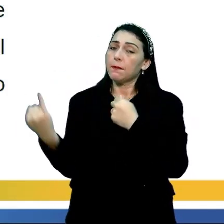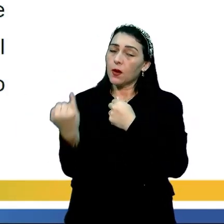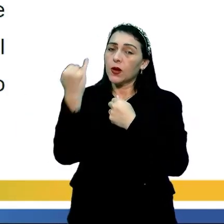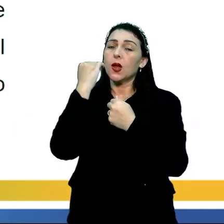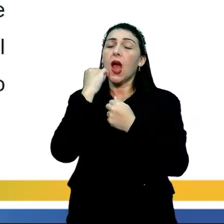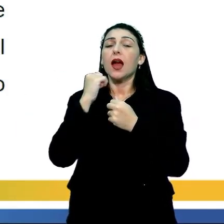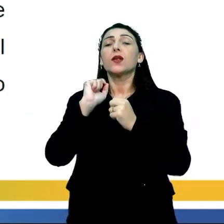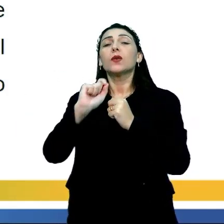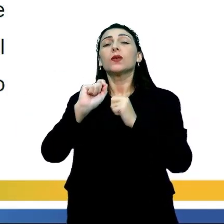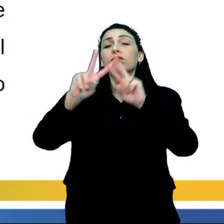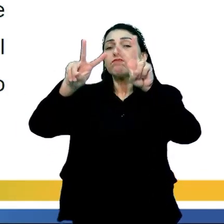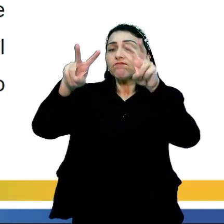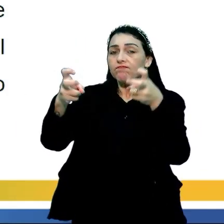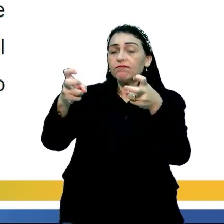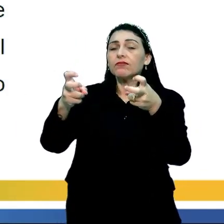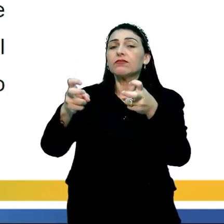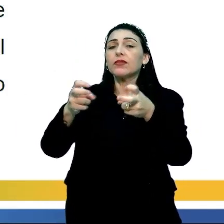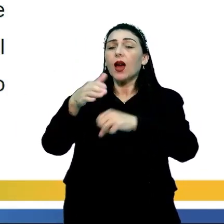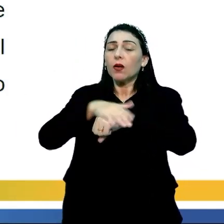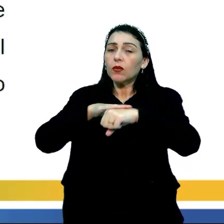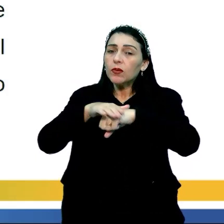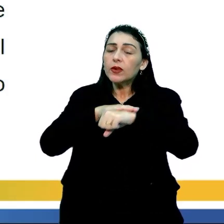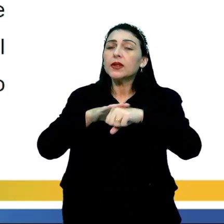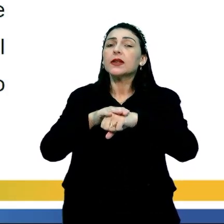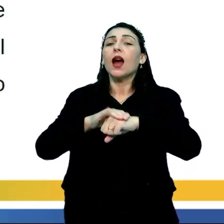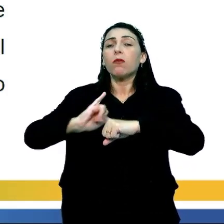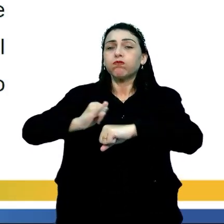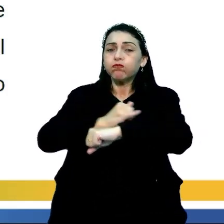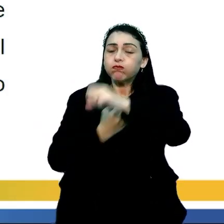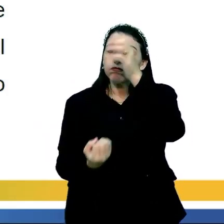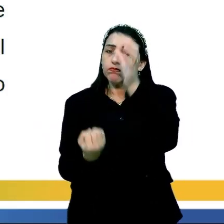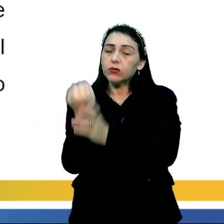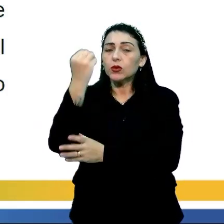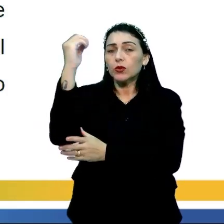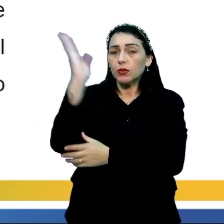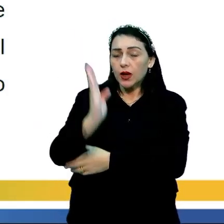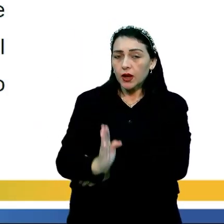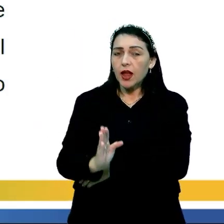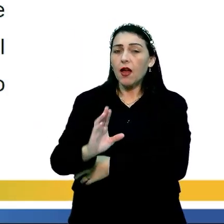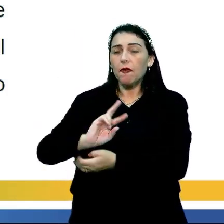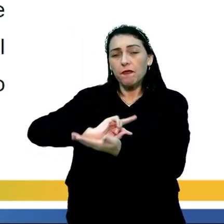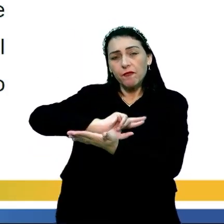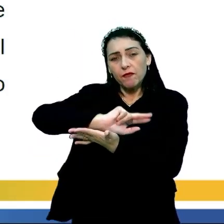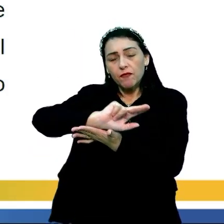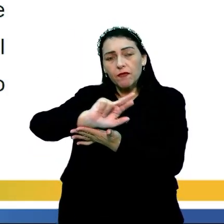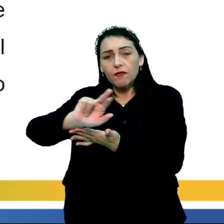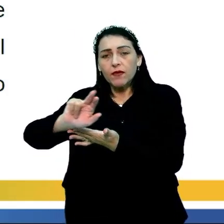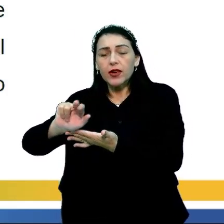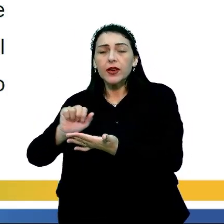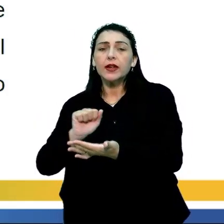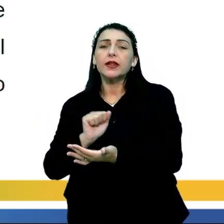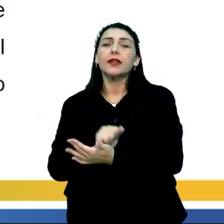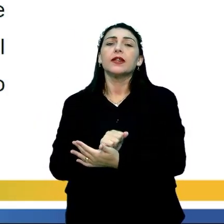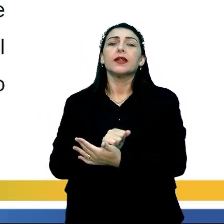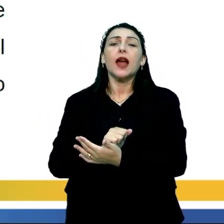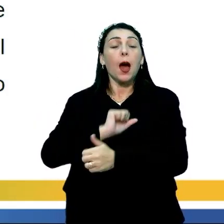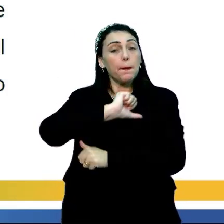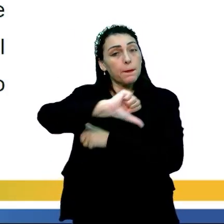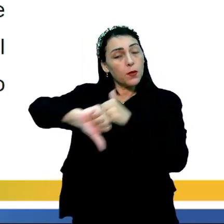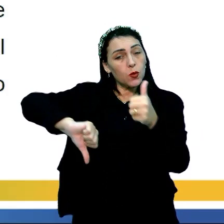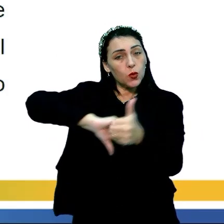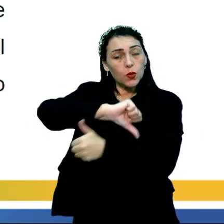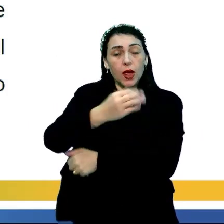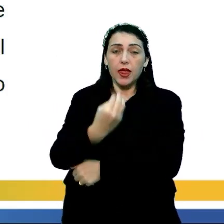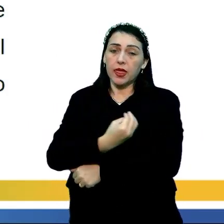a discussão do assunto. As origens da obesidade entre os brasileiros são muitas. Entre elas, a mudança